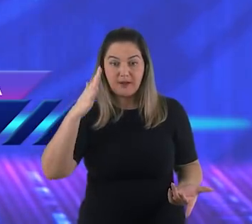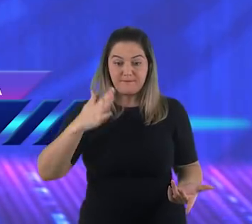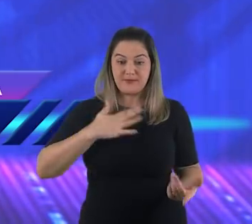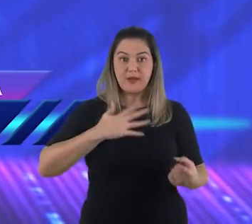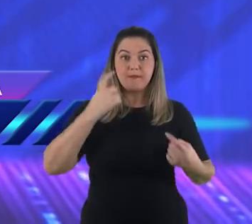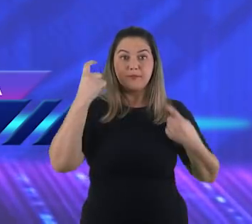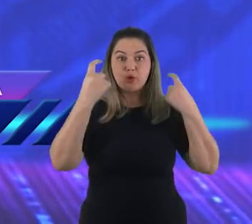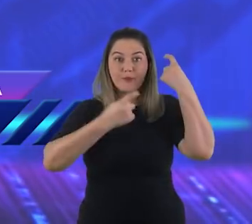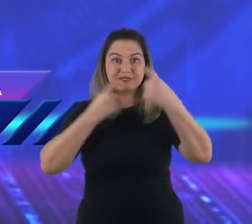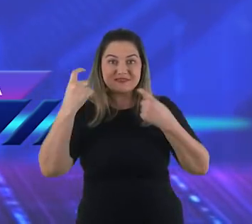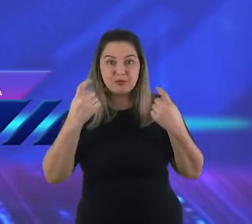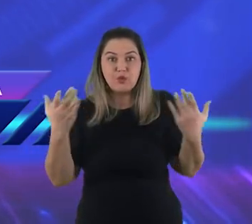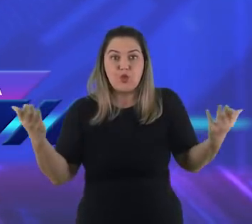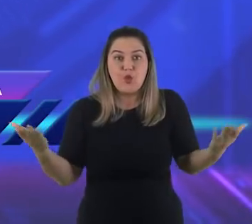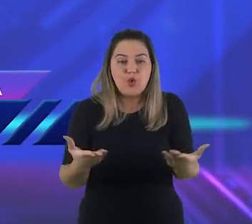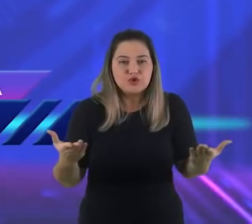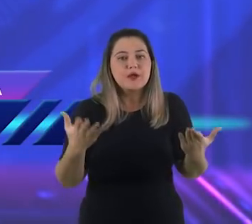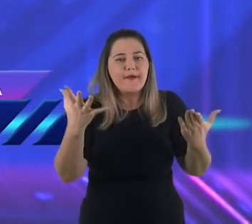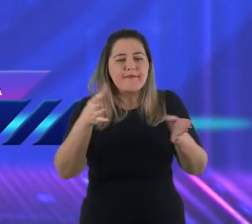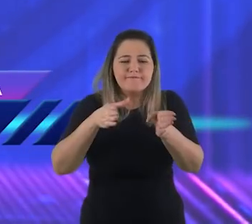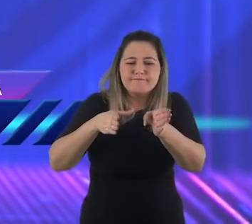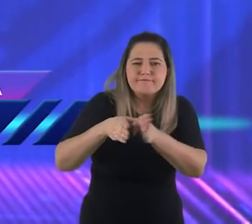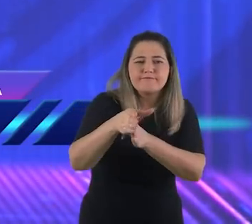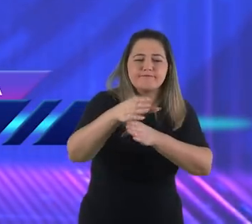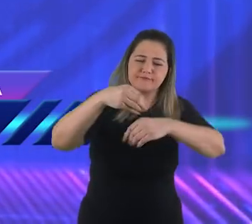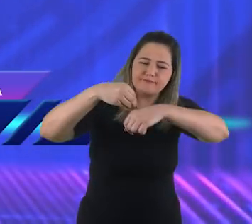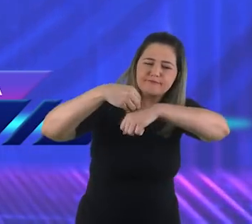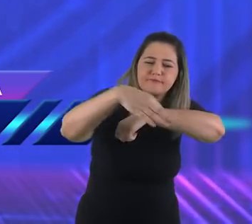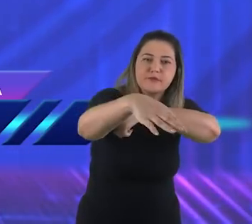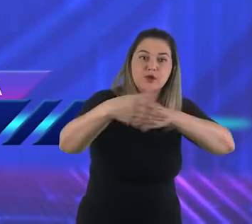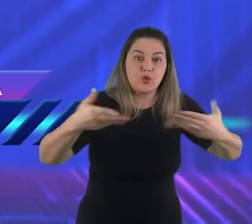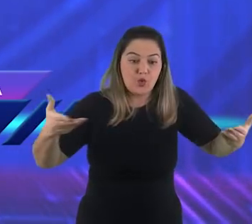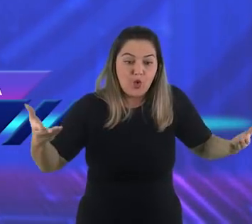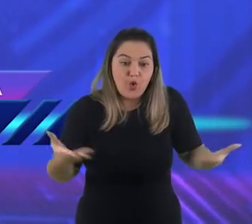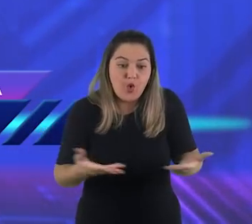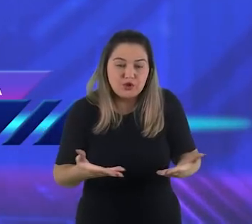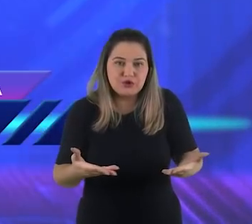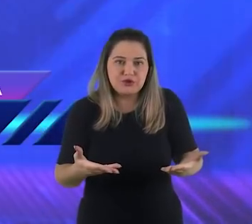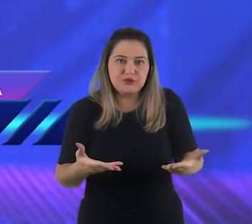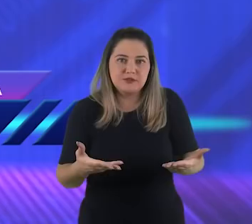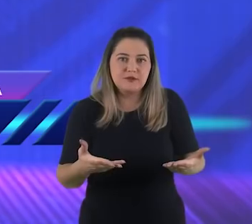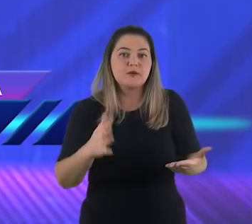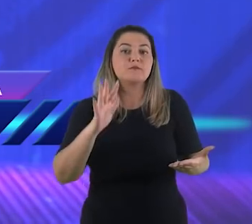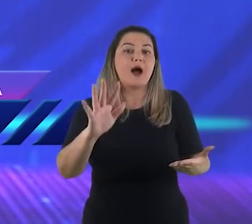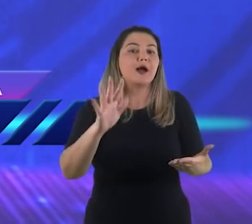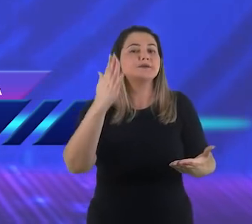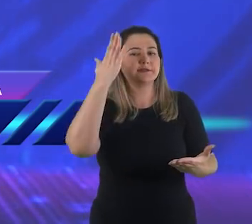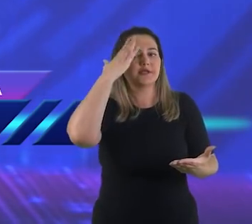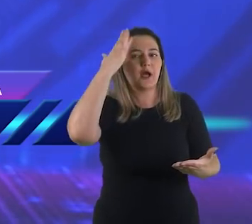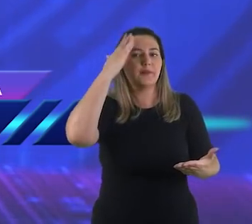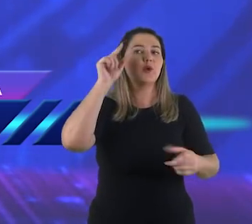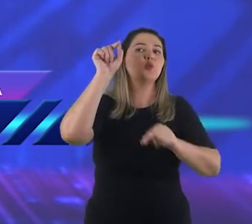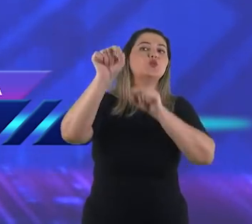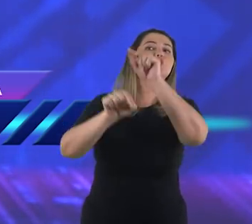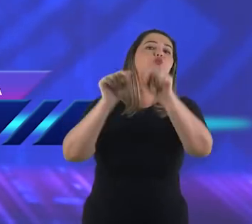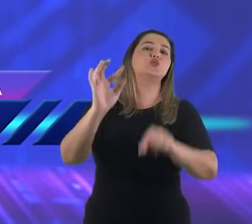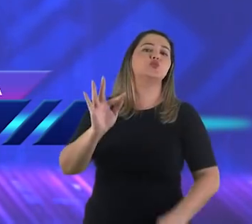preocupação nessa arena é falar ao presente. Falamos do futuro, mas para decisões que devem acontecer